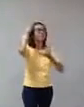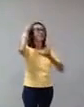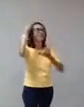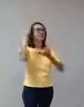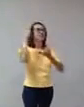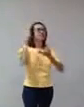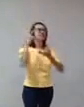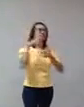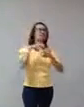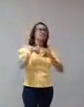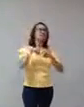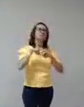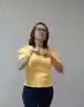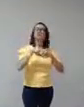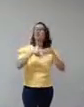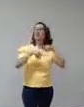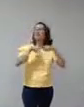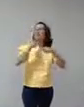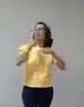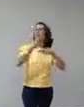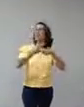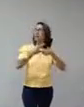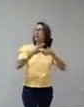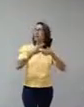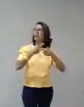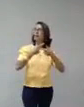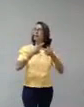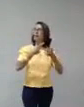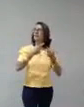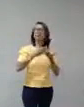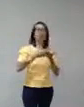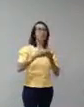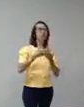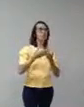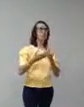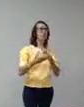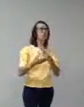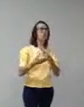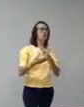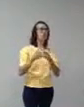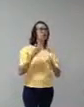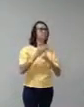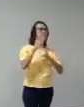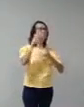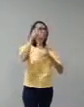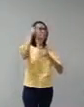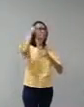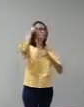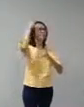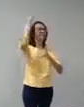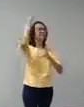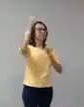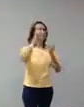depois trabalhou em volta, mas ele enxergou essa peça e disse, é isso aqui que eu vou fazer. E